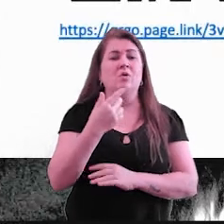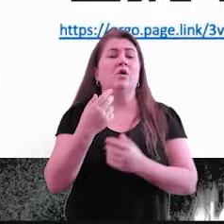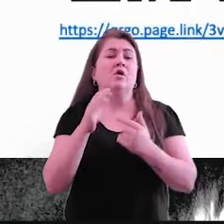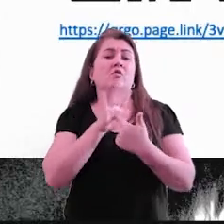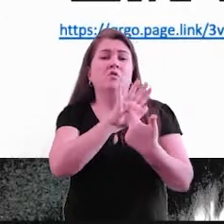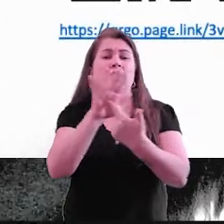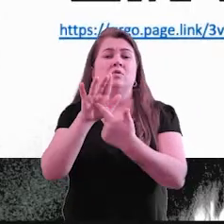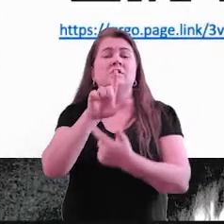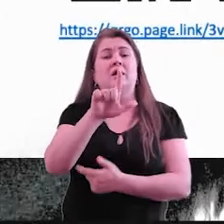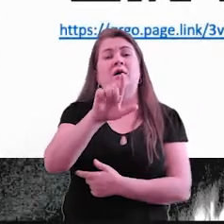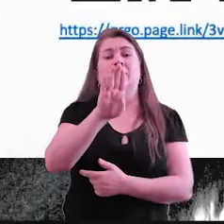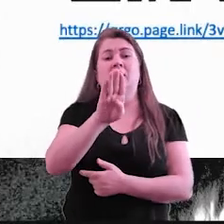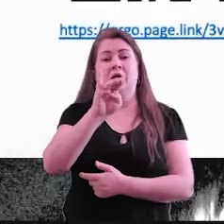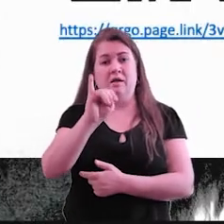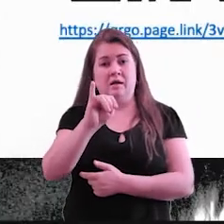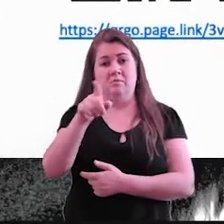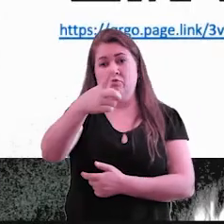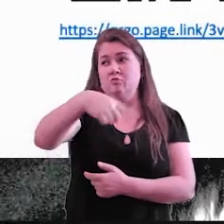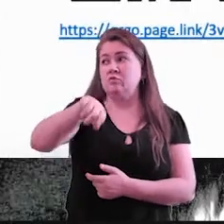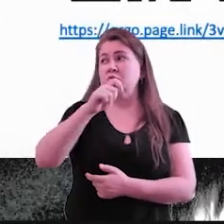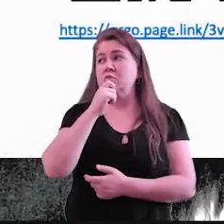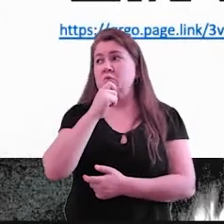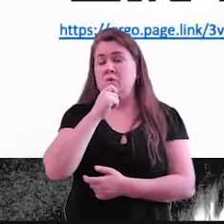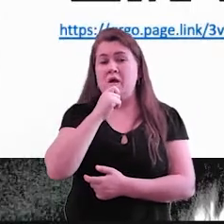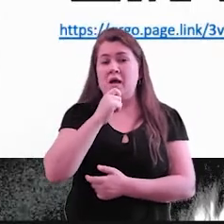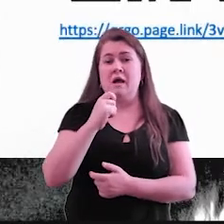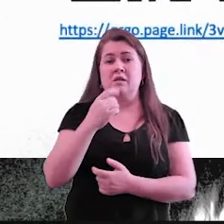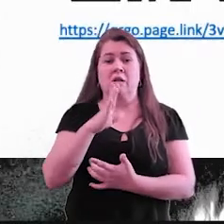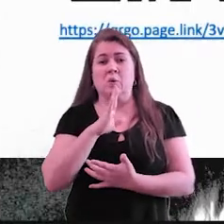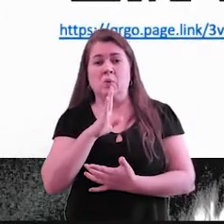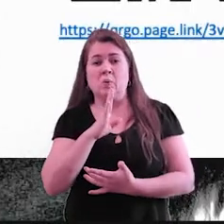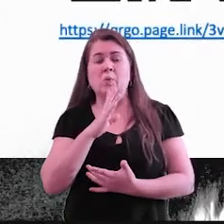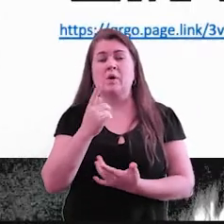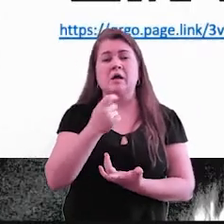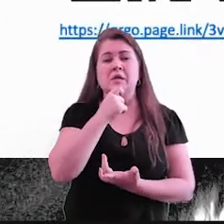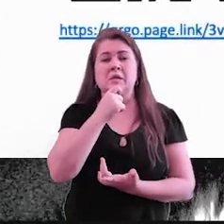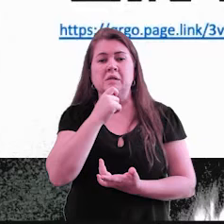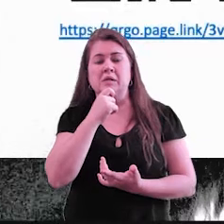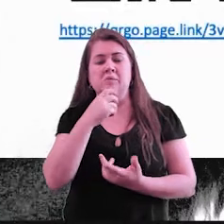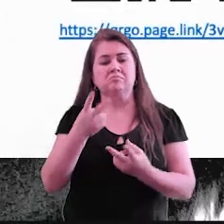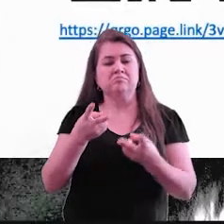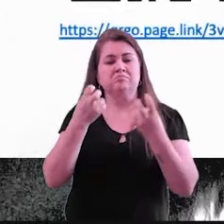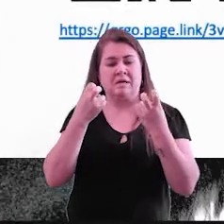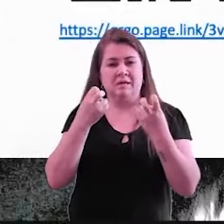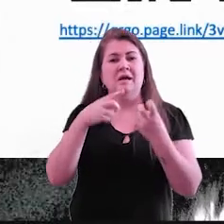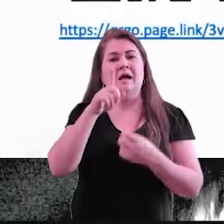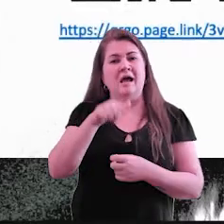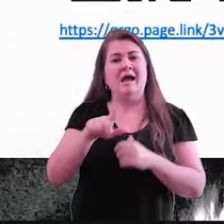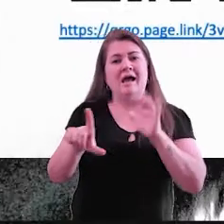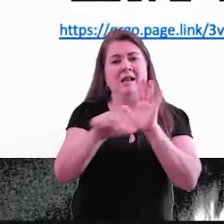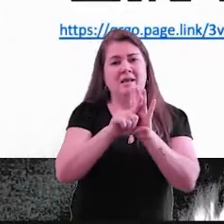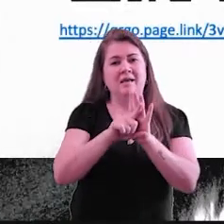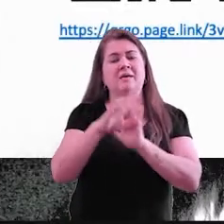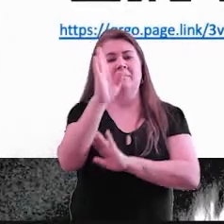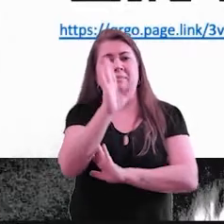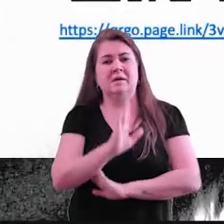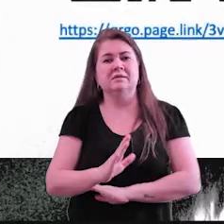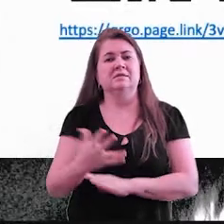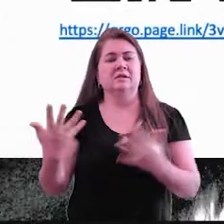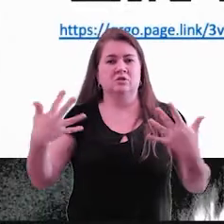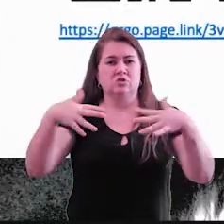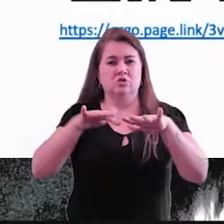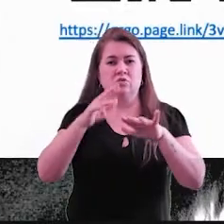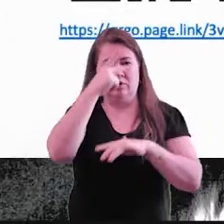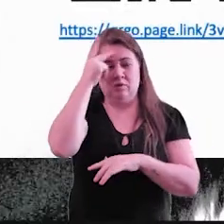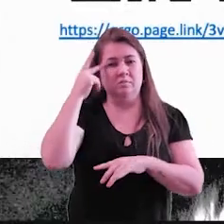próximo da temática, a Lei Brasileira de Inclusão da Pessoa com Deficiência, que foi promulgada em 6 de julho de 2015,